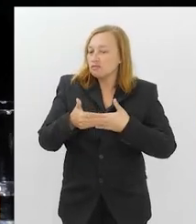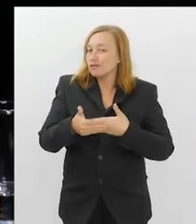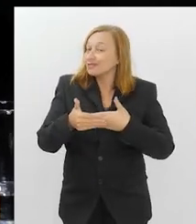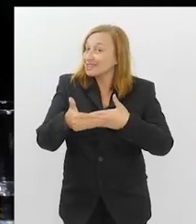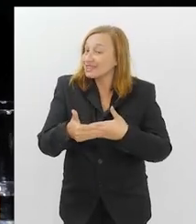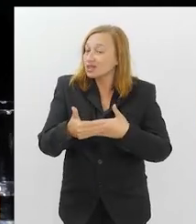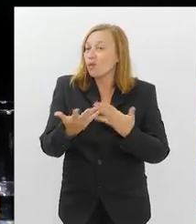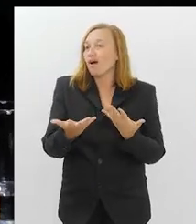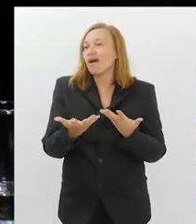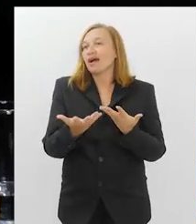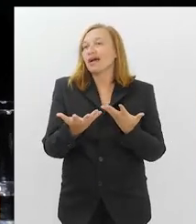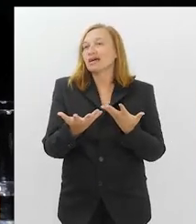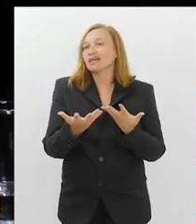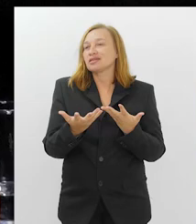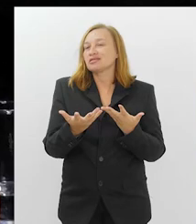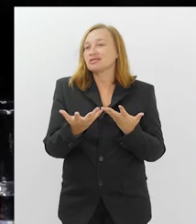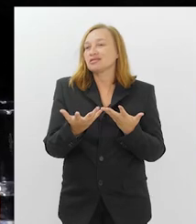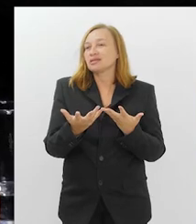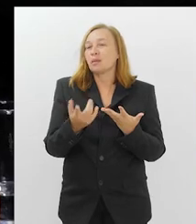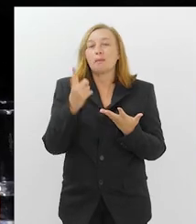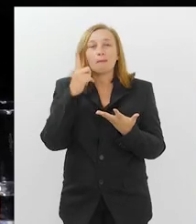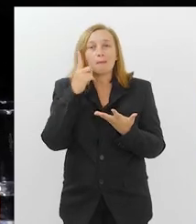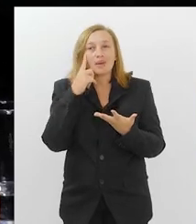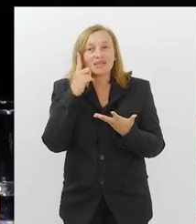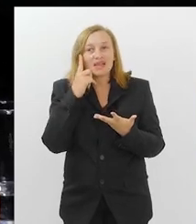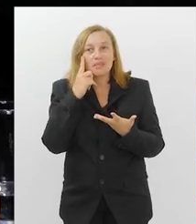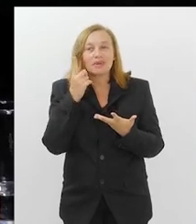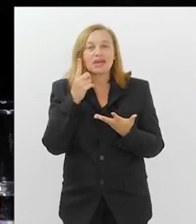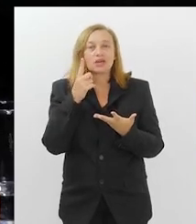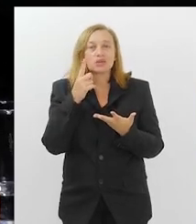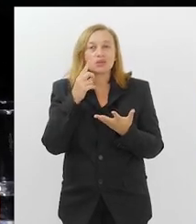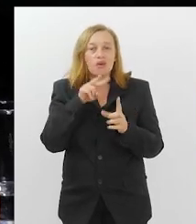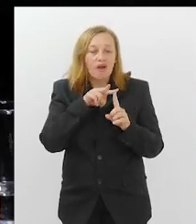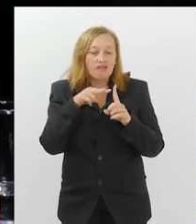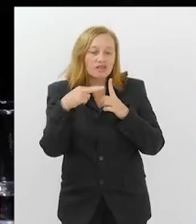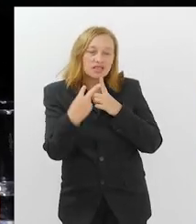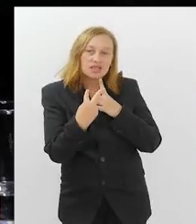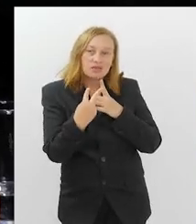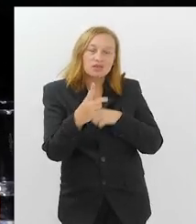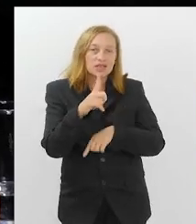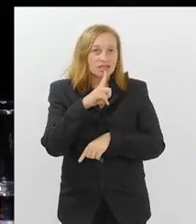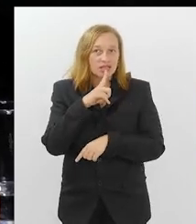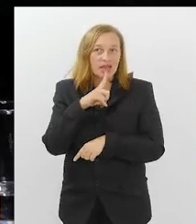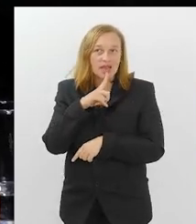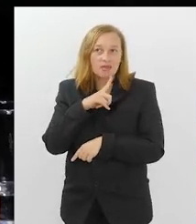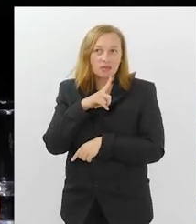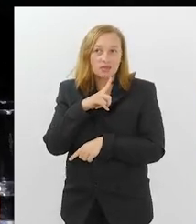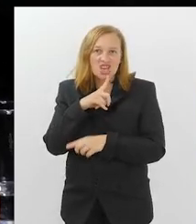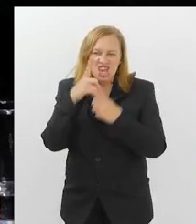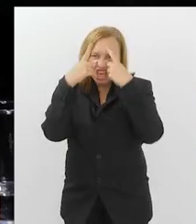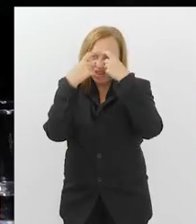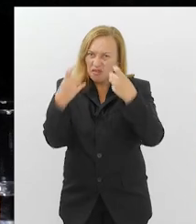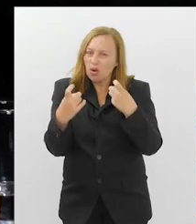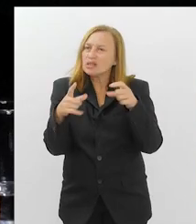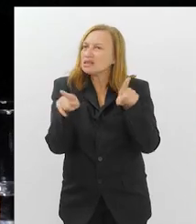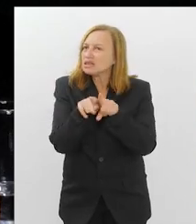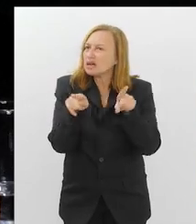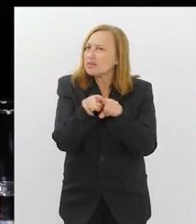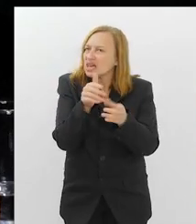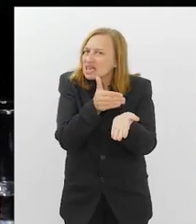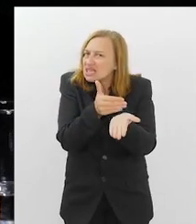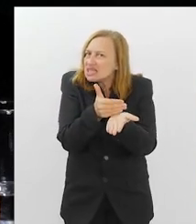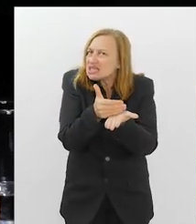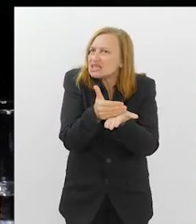medida que a gente vai avançando, a perspectiva e o olhar que a gente tem é de que